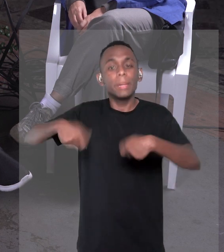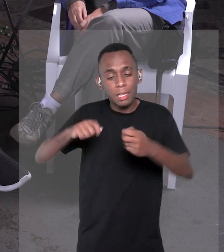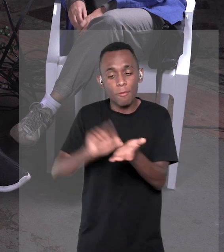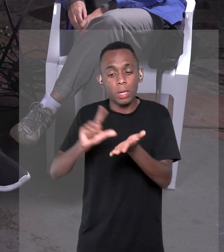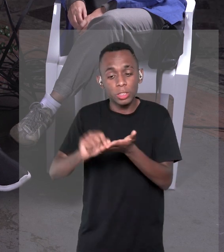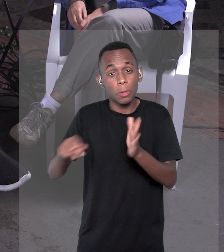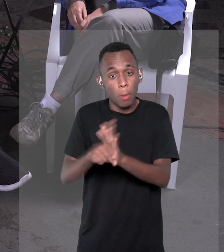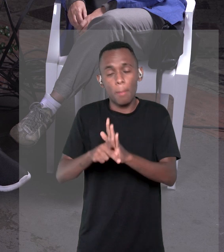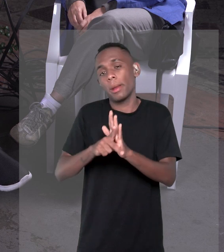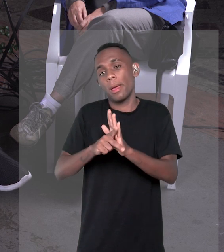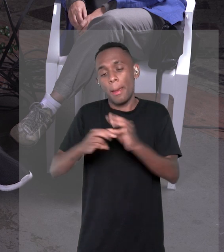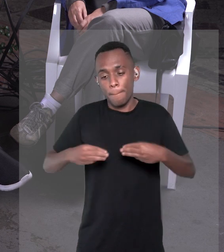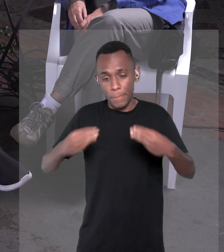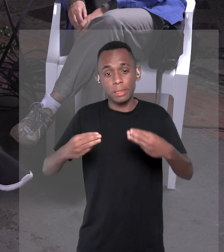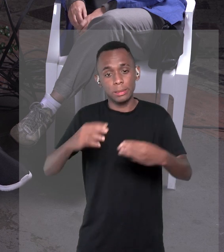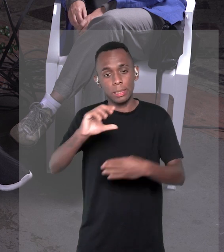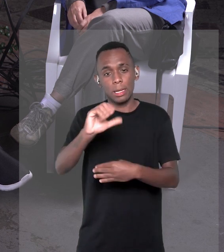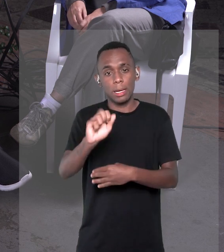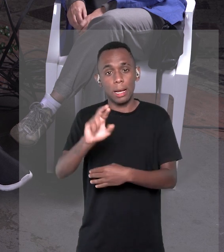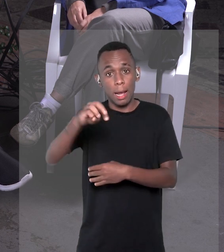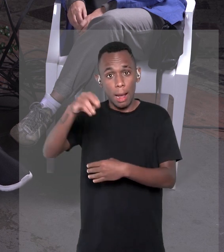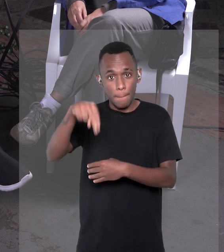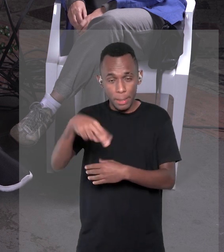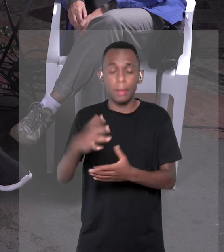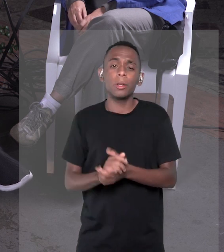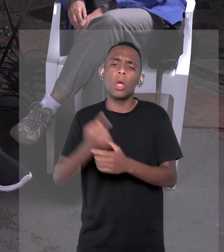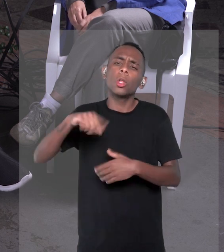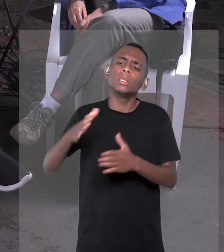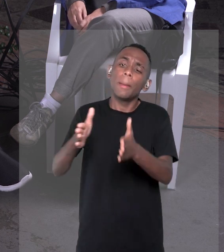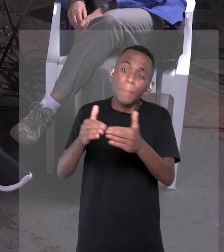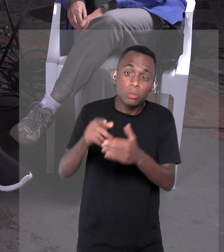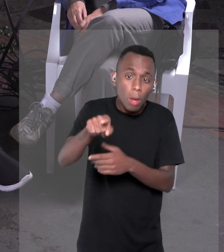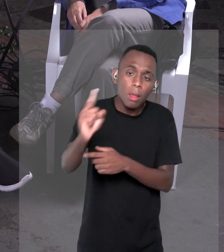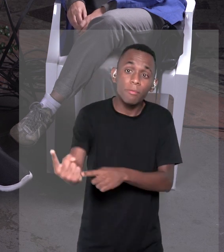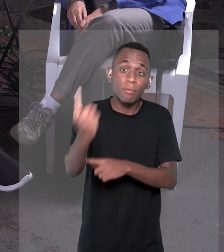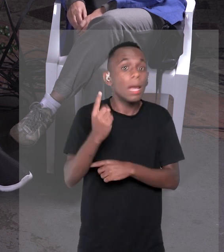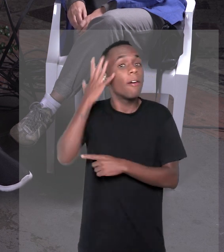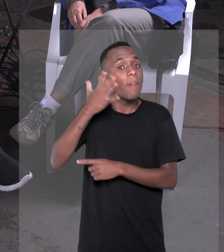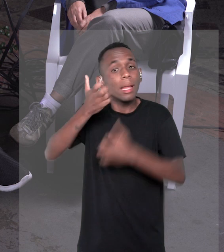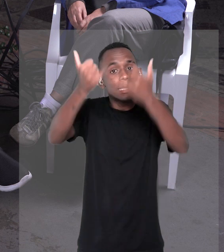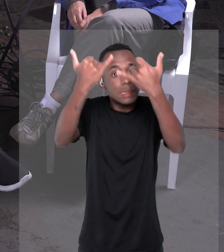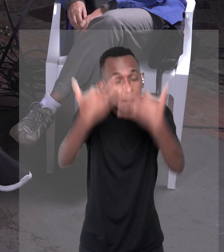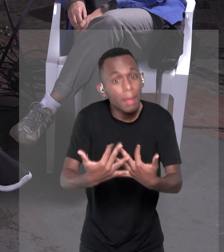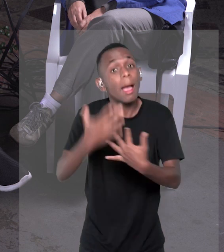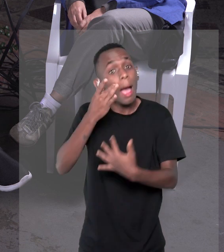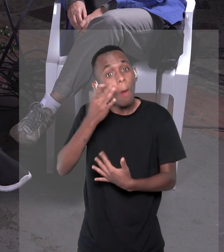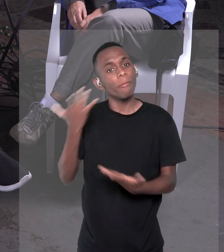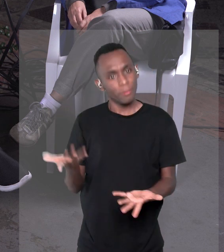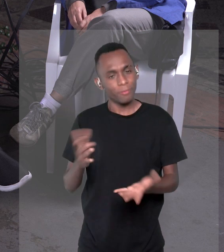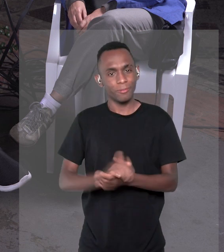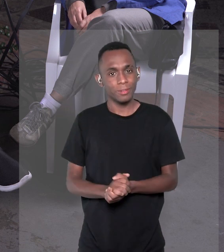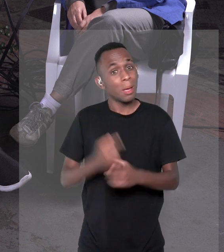vivo. Porque não tem o artigo, ela não conseguiu entregar. Então ela veio aqui fazer o artigo. Uma razão para